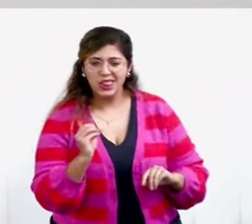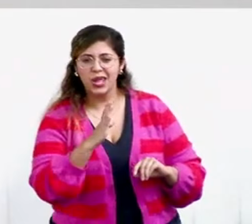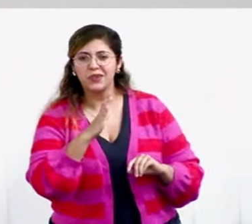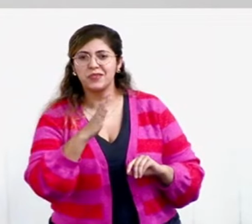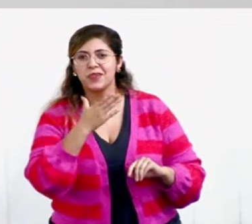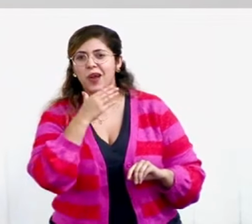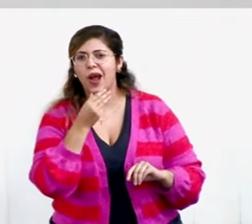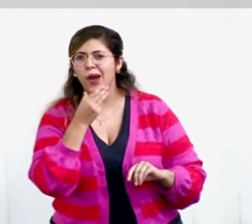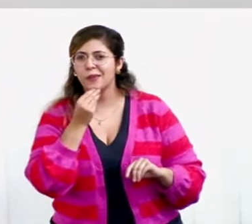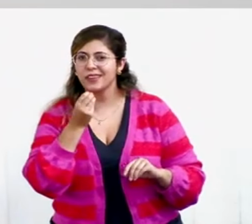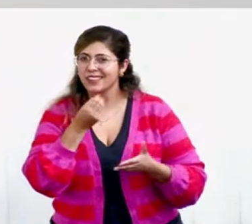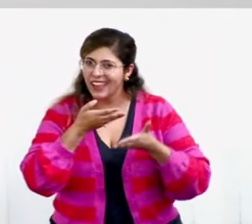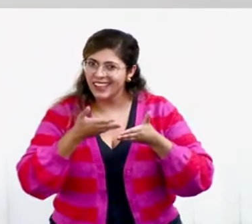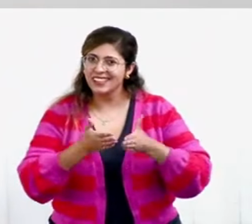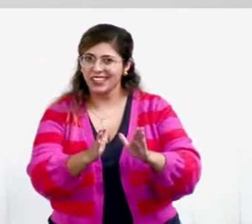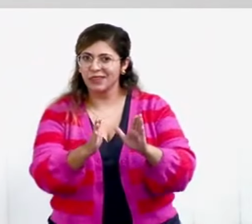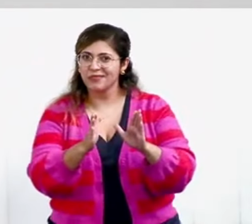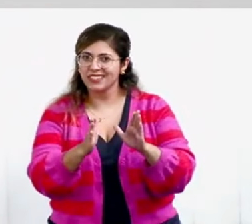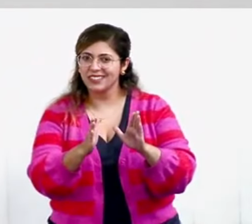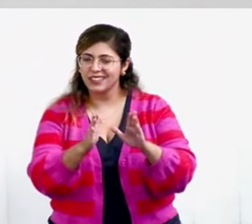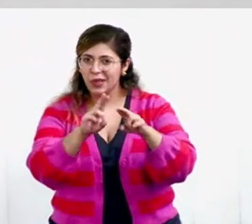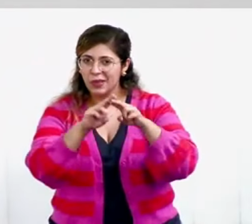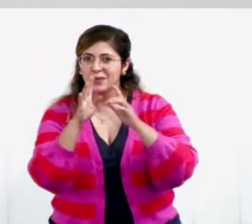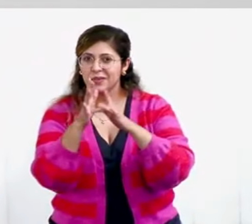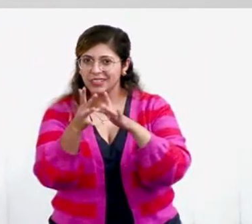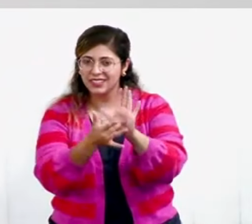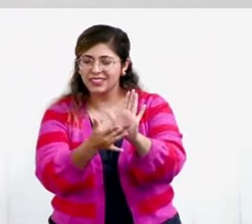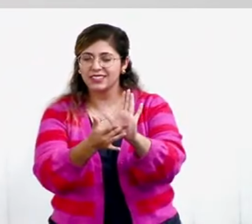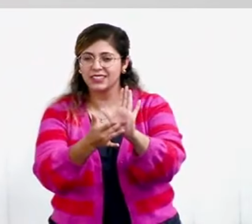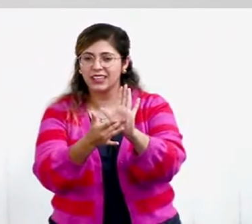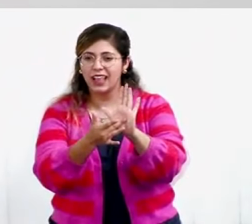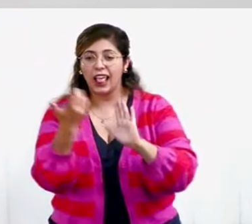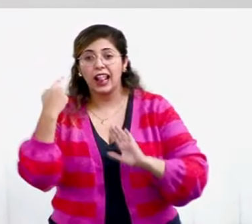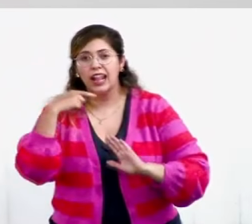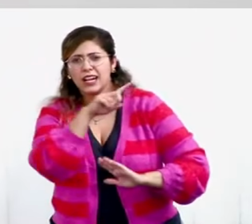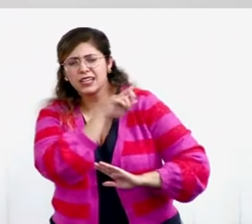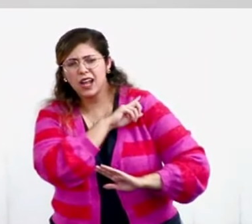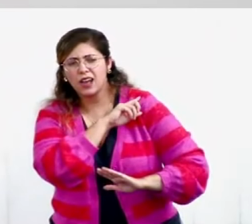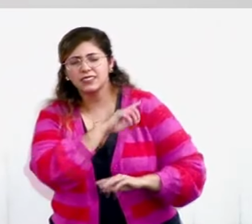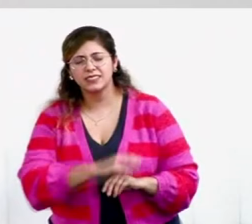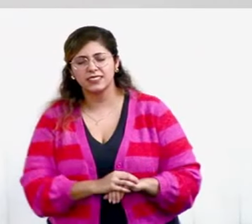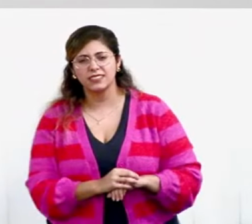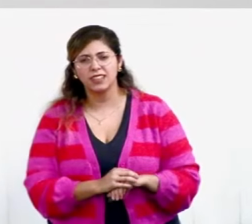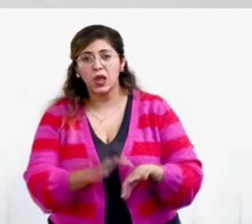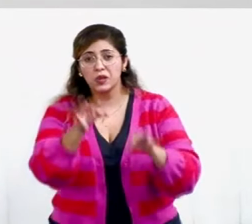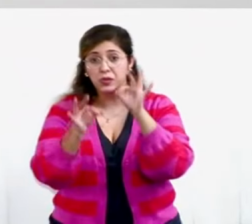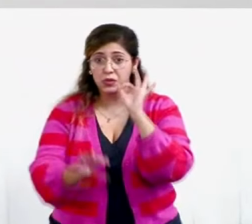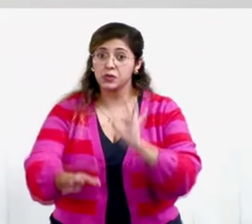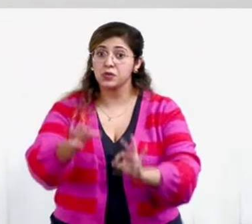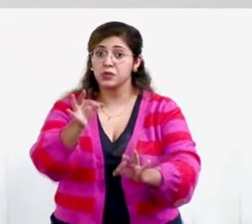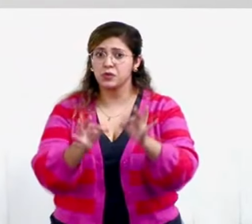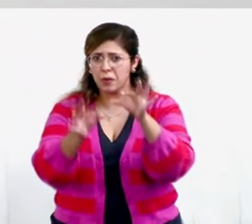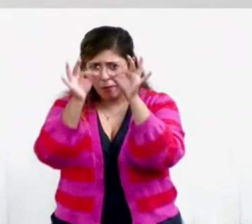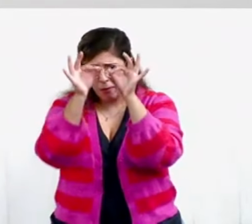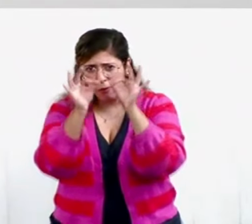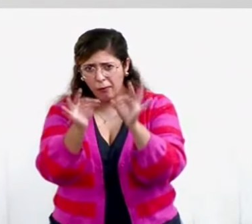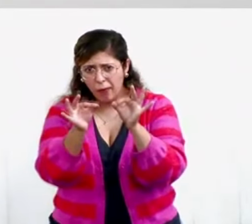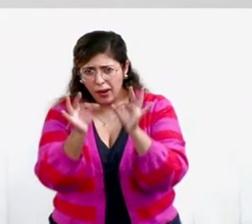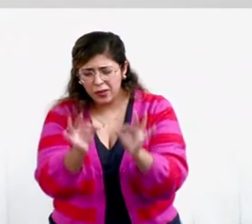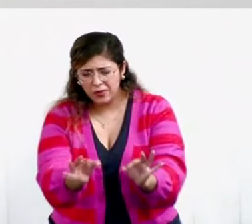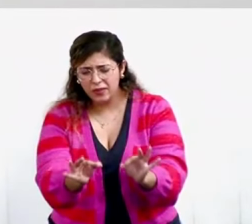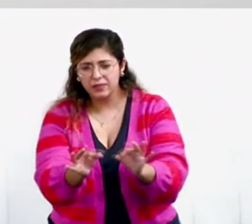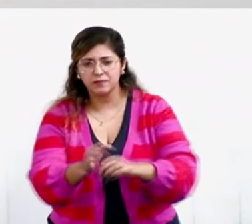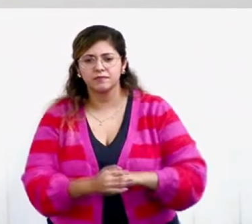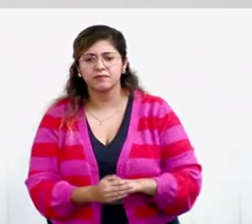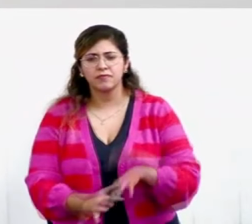pleno conhecimento da verdade. Além disso, somos considerados, diz o texto, justos e retos, ou